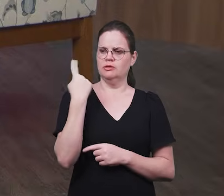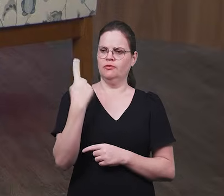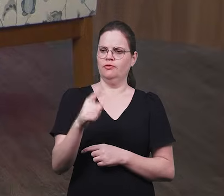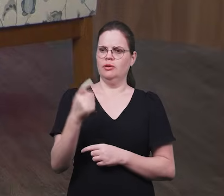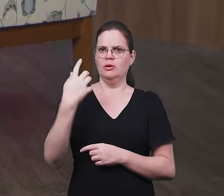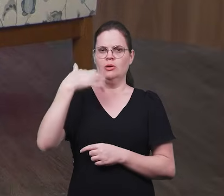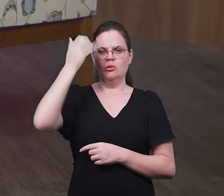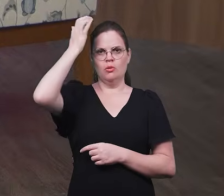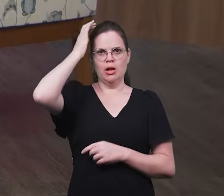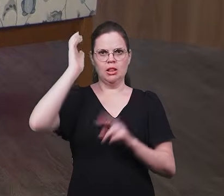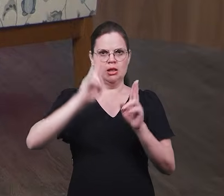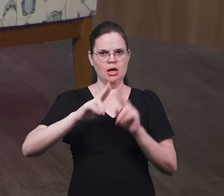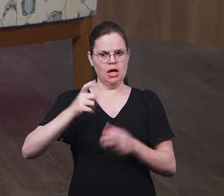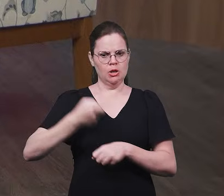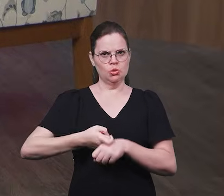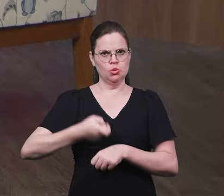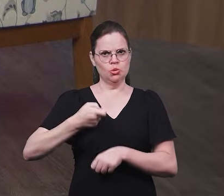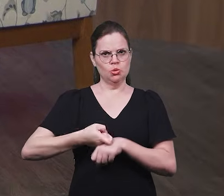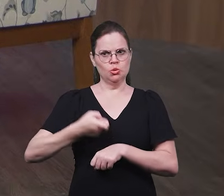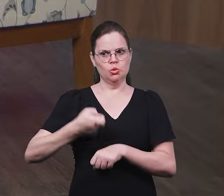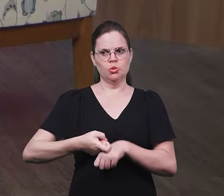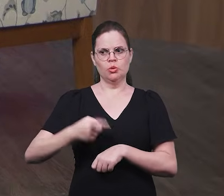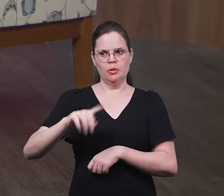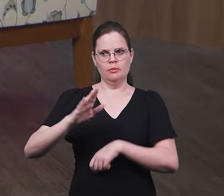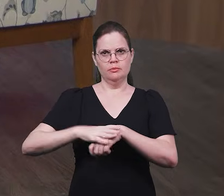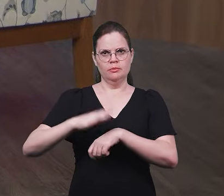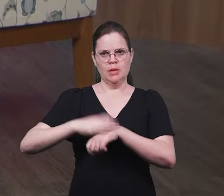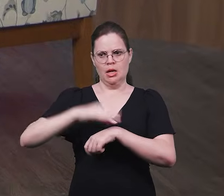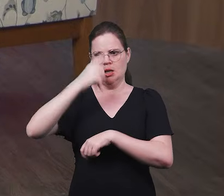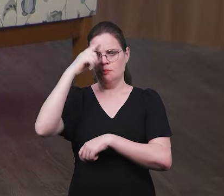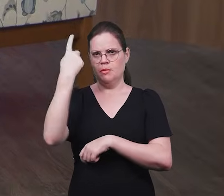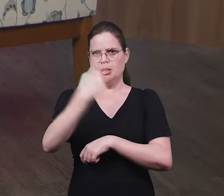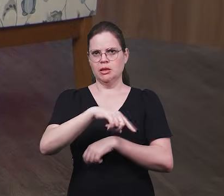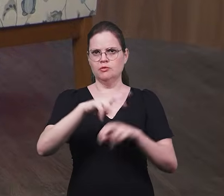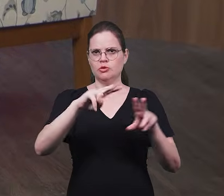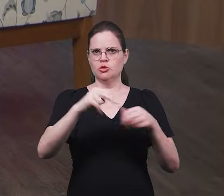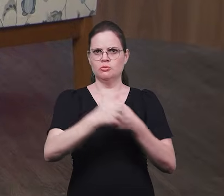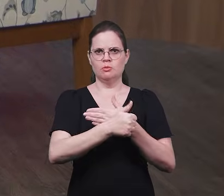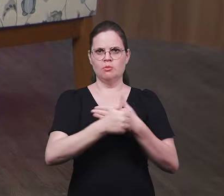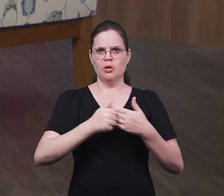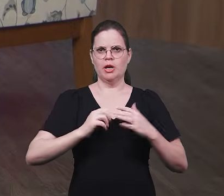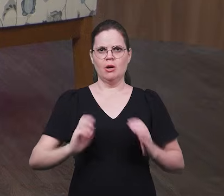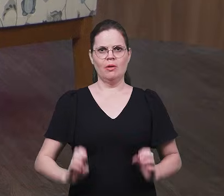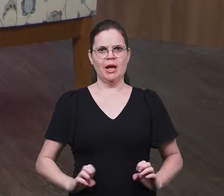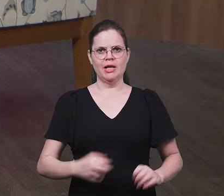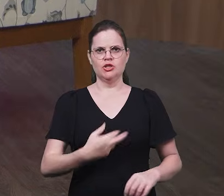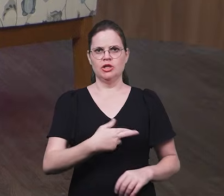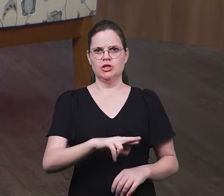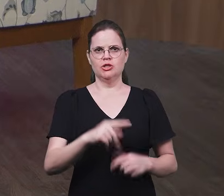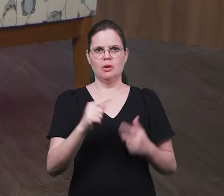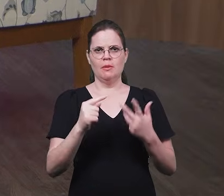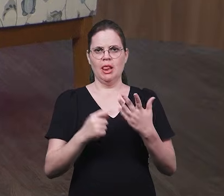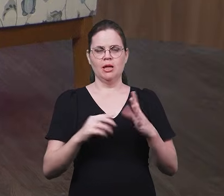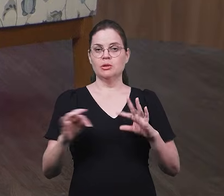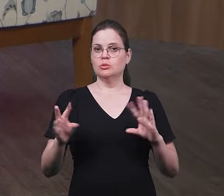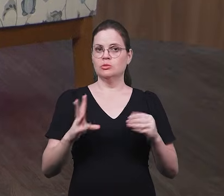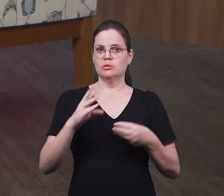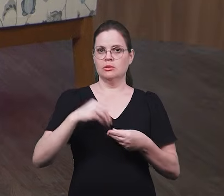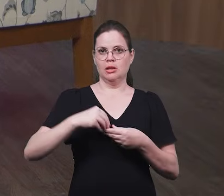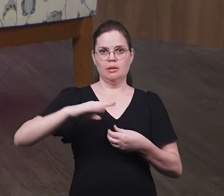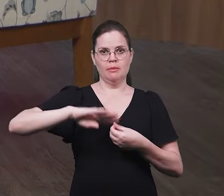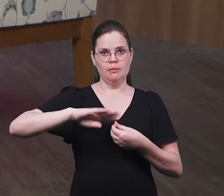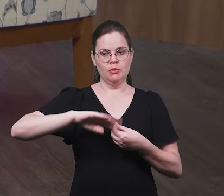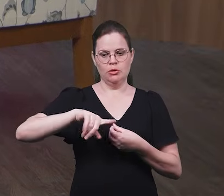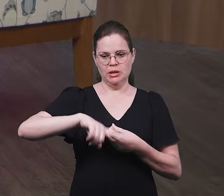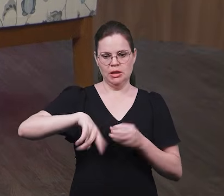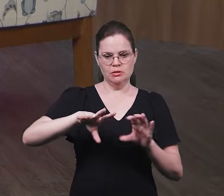impossível que alguém pudesse estabelecer o seu próprio padrão moral, cultural e religioso, no